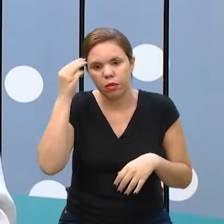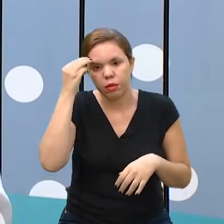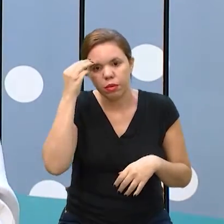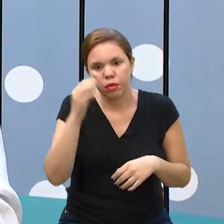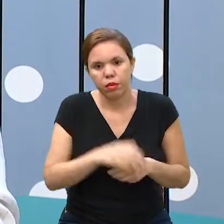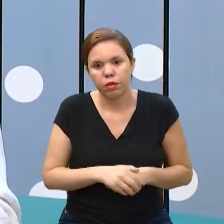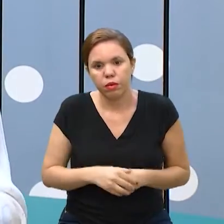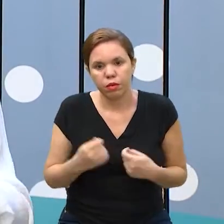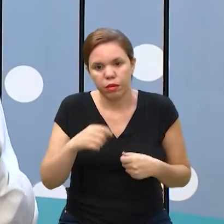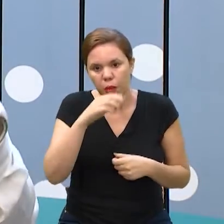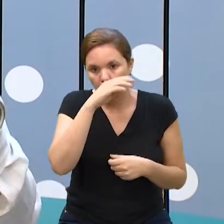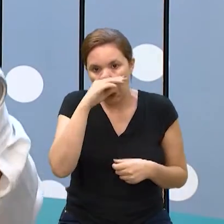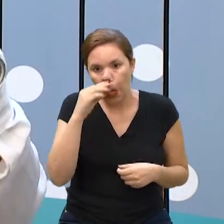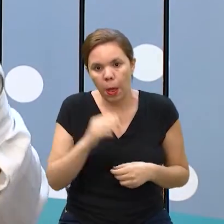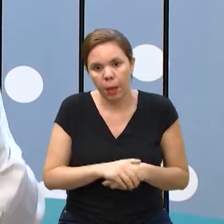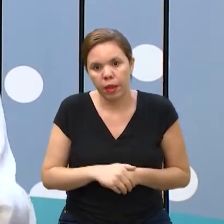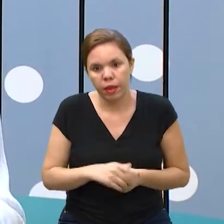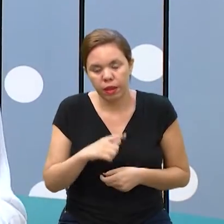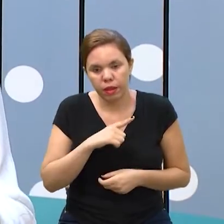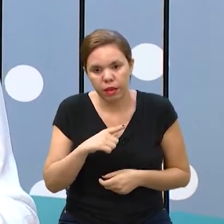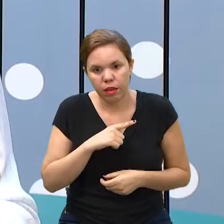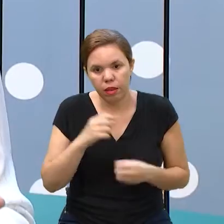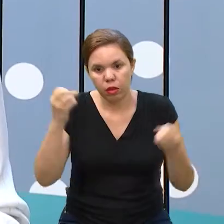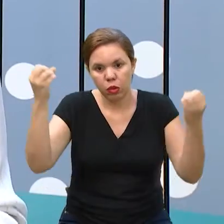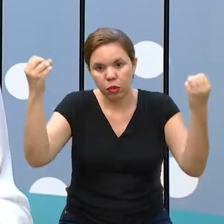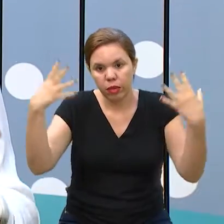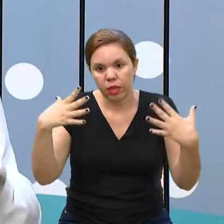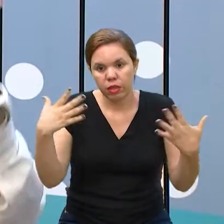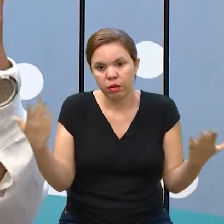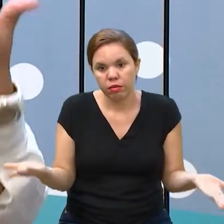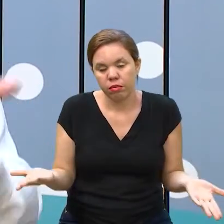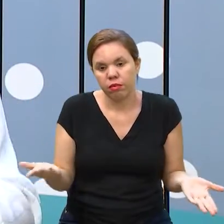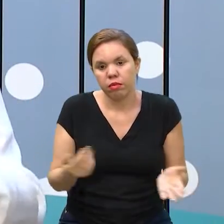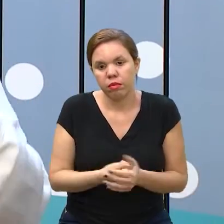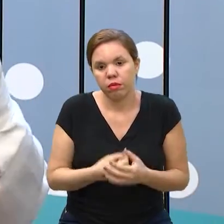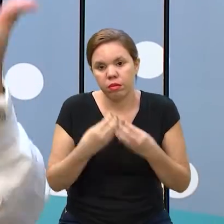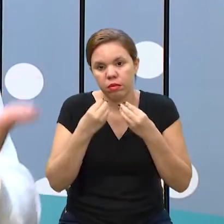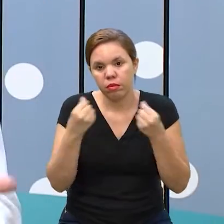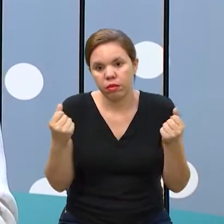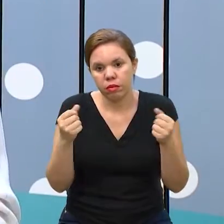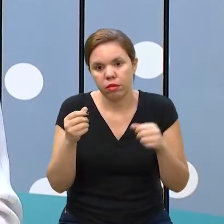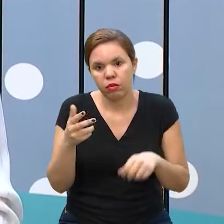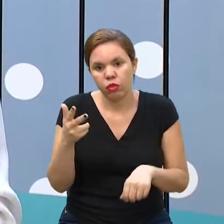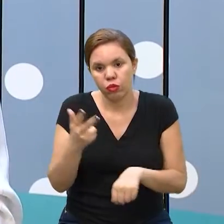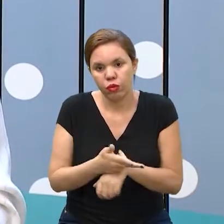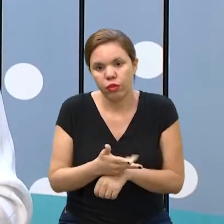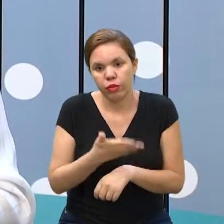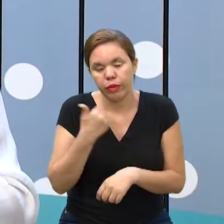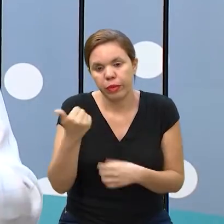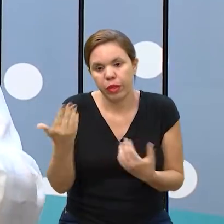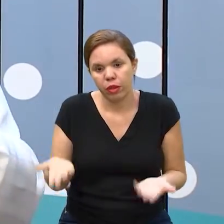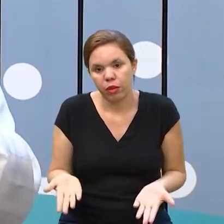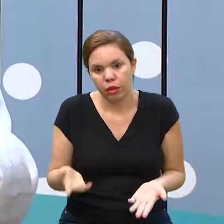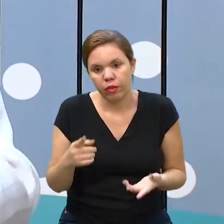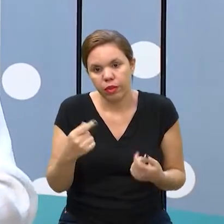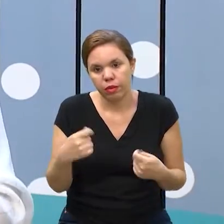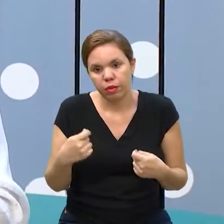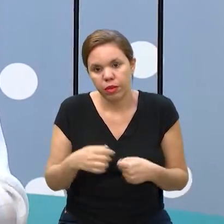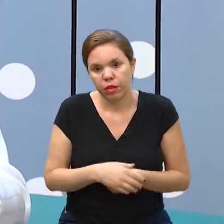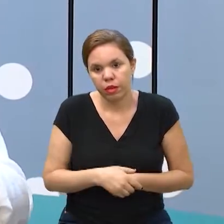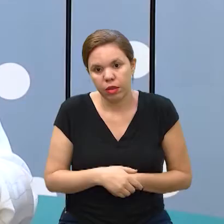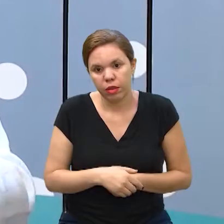mais memória, você vai precisar ter uma iluminação para que a qualidade do vídeo ficar melhor. Você